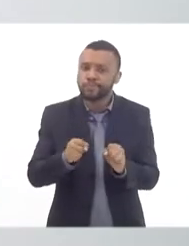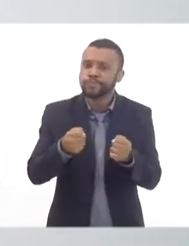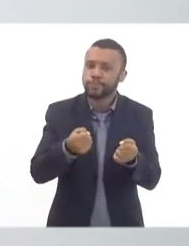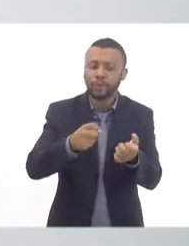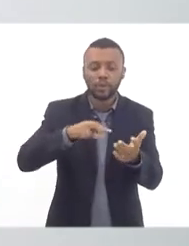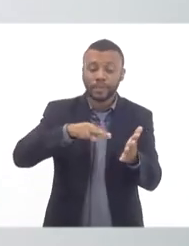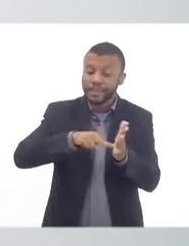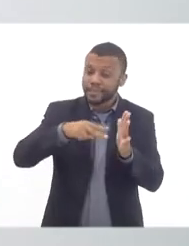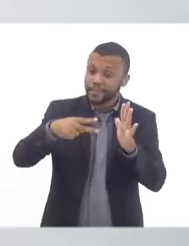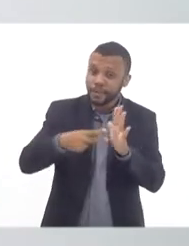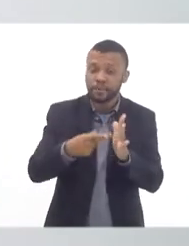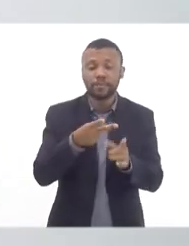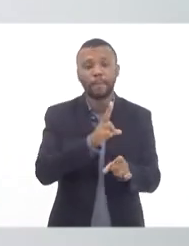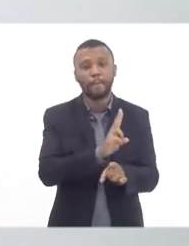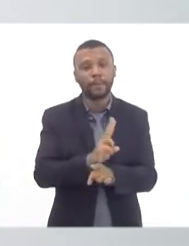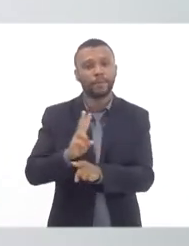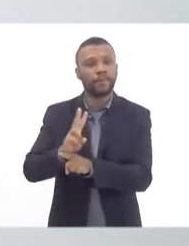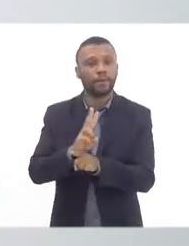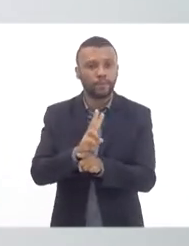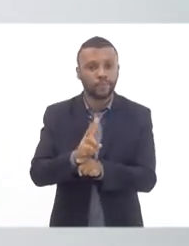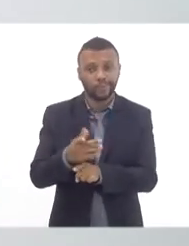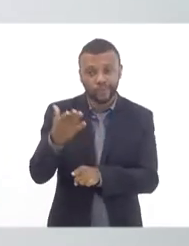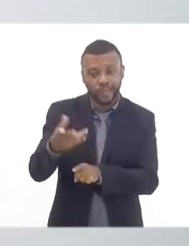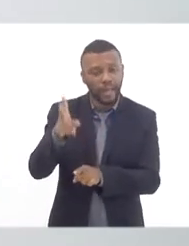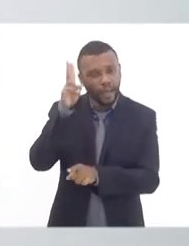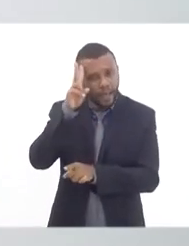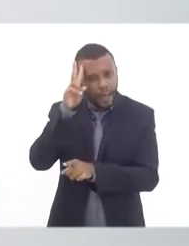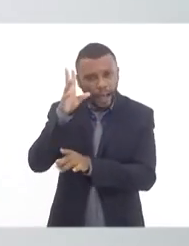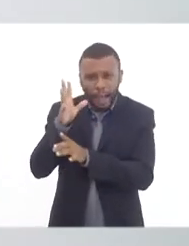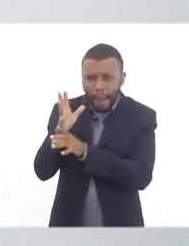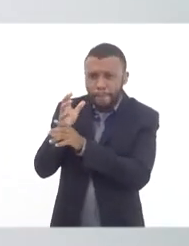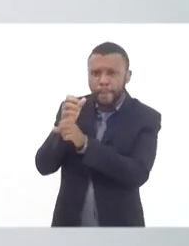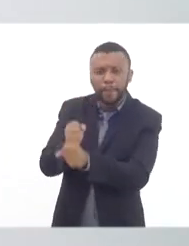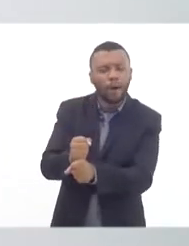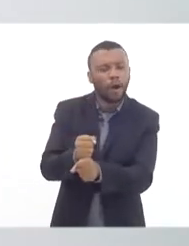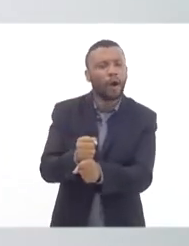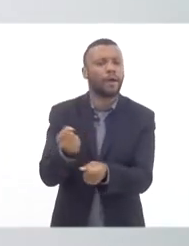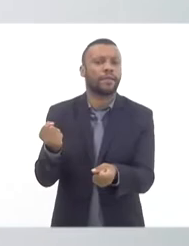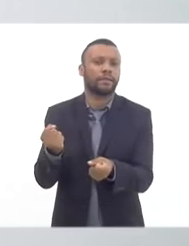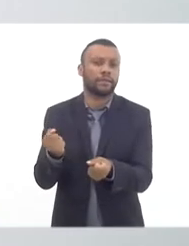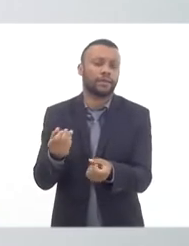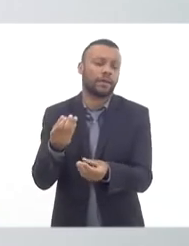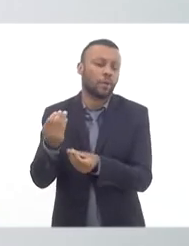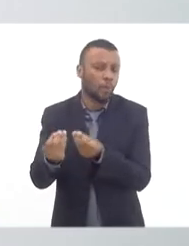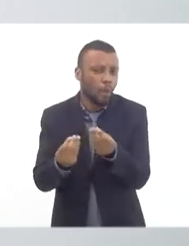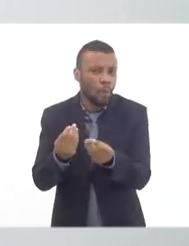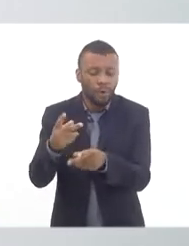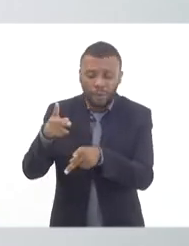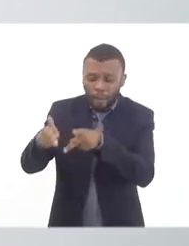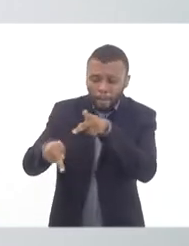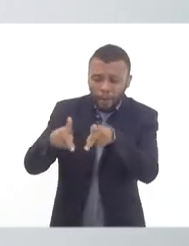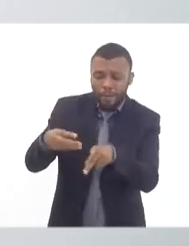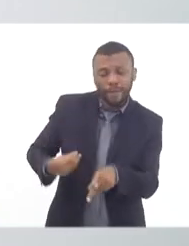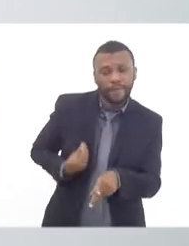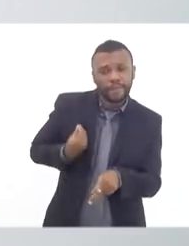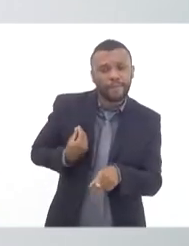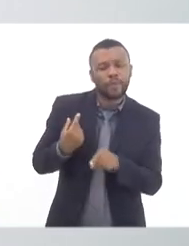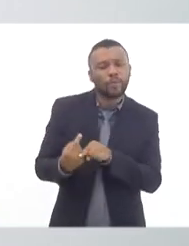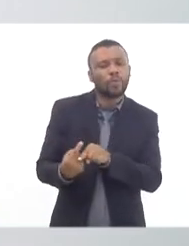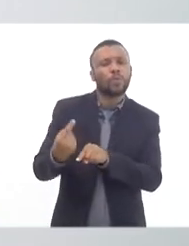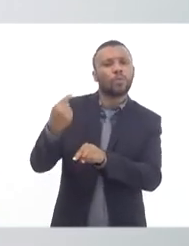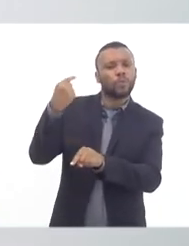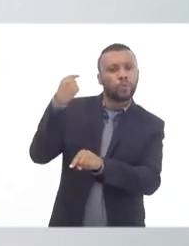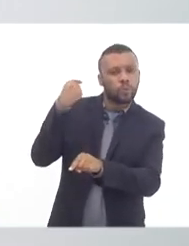nossa memória. Isto aqui é memória, é história. É como que o povo viveu uma determinada